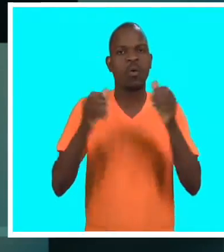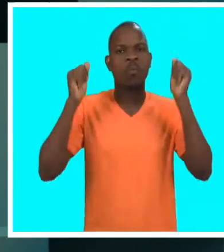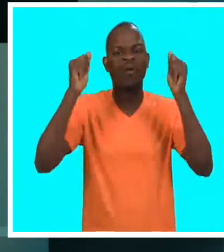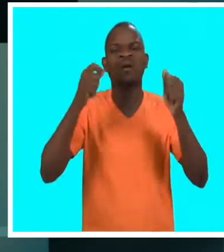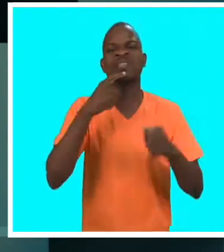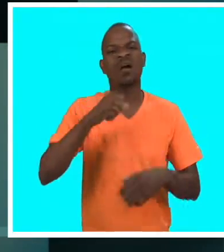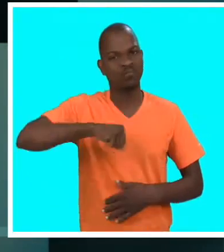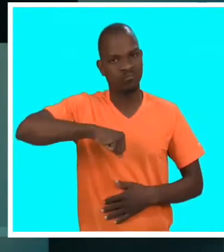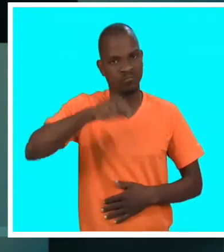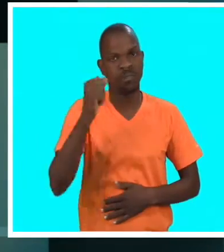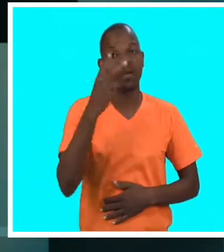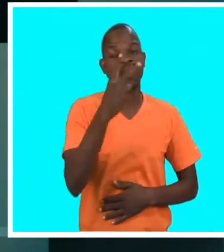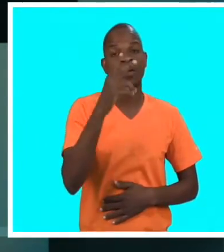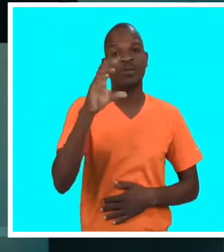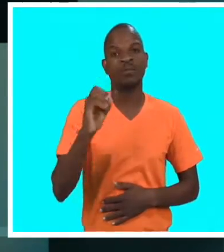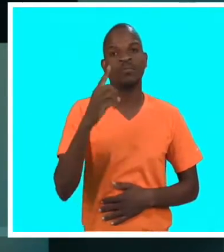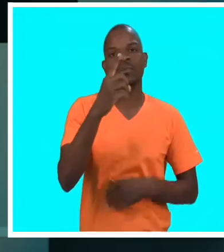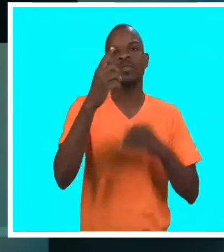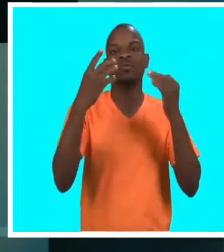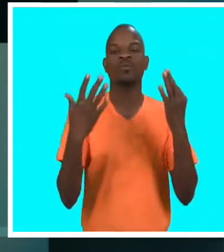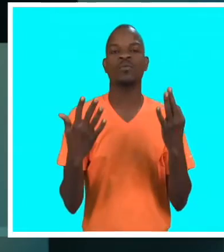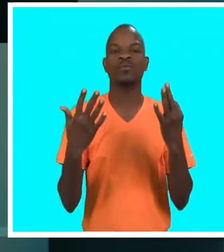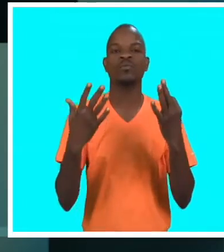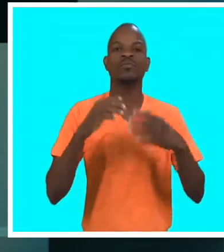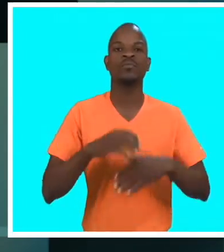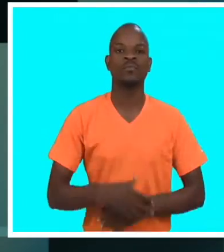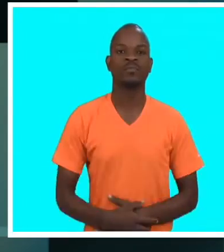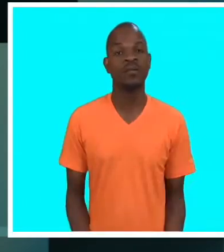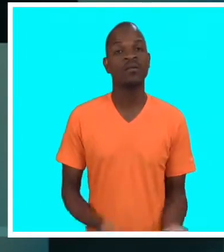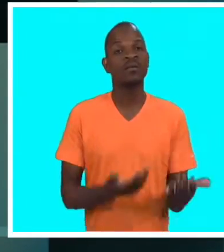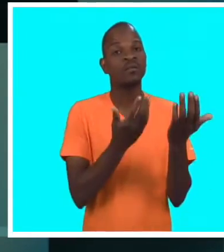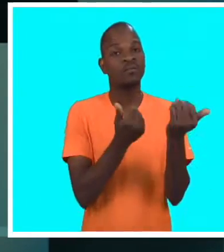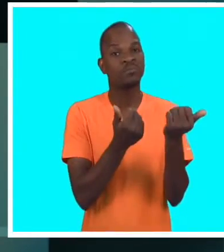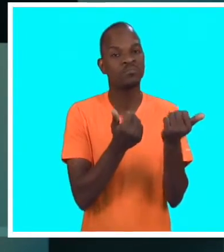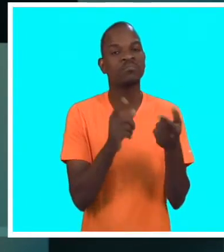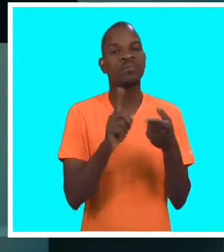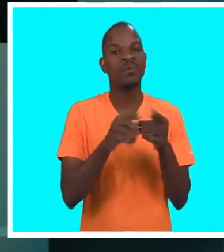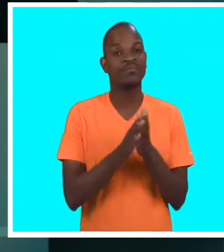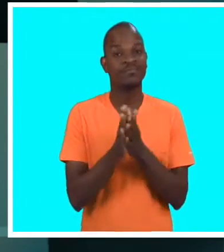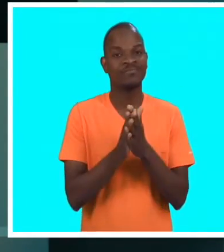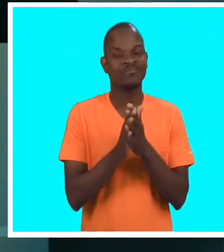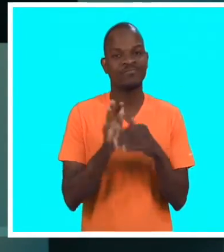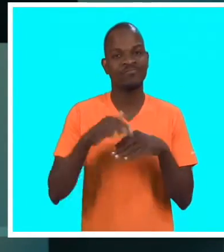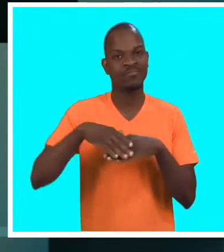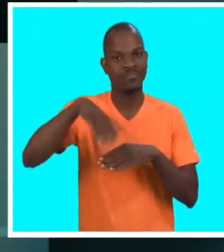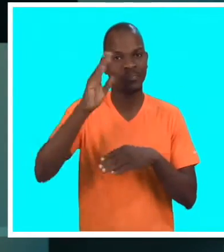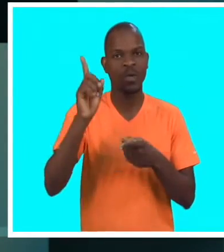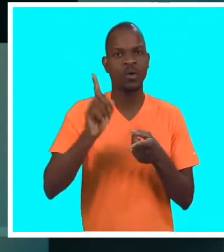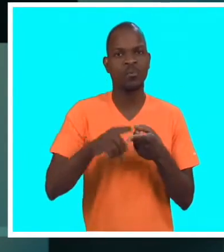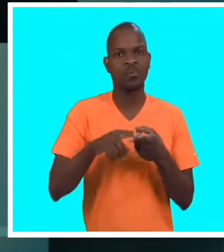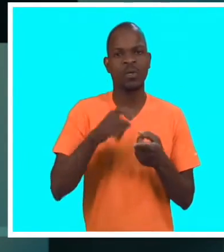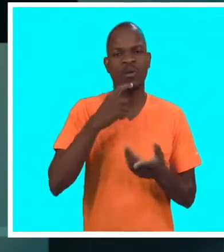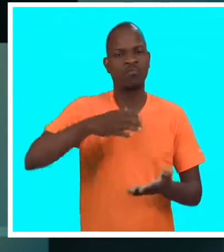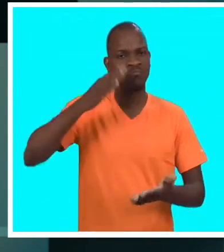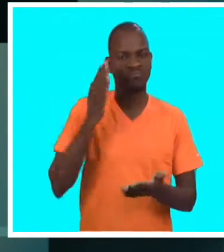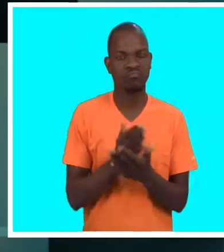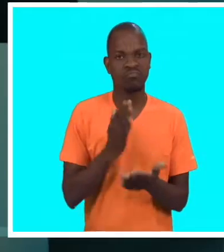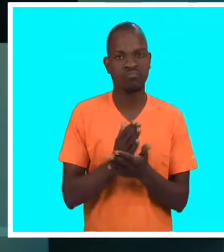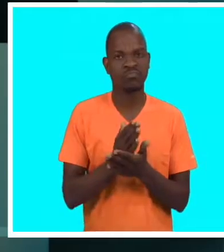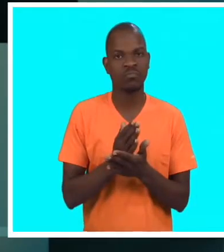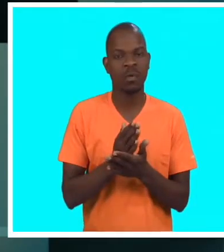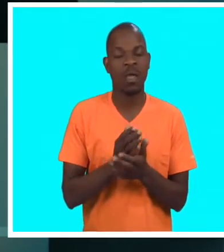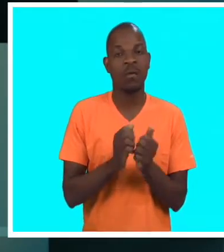na conquista do Moçambola 2018. A expectativa é maior, não posso garantir que